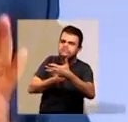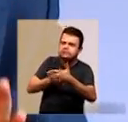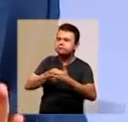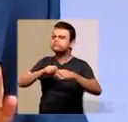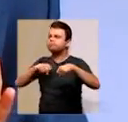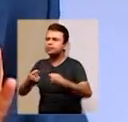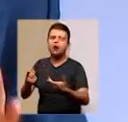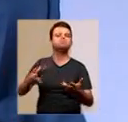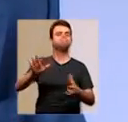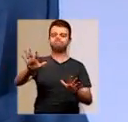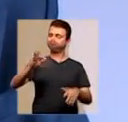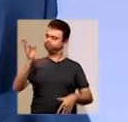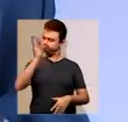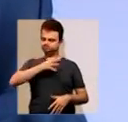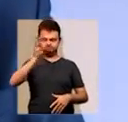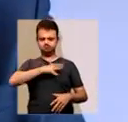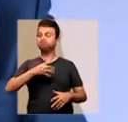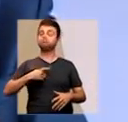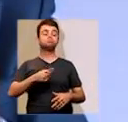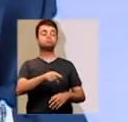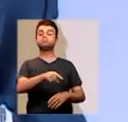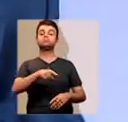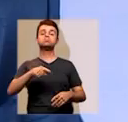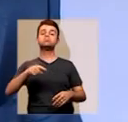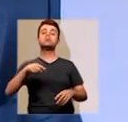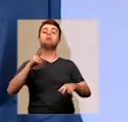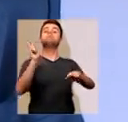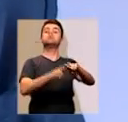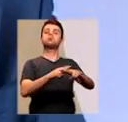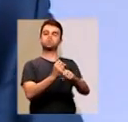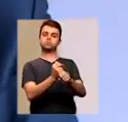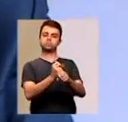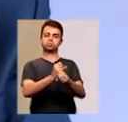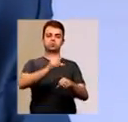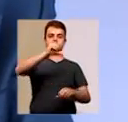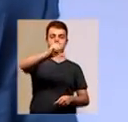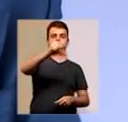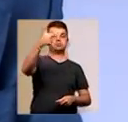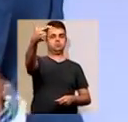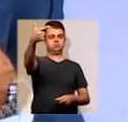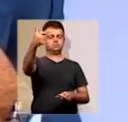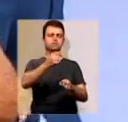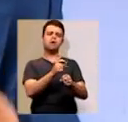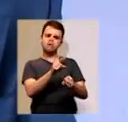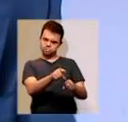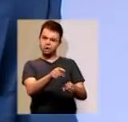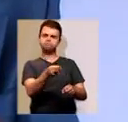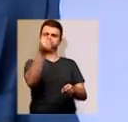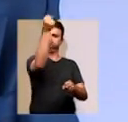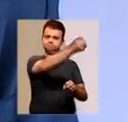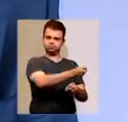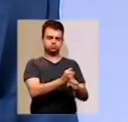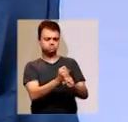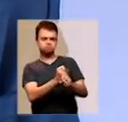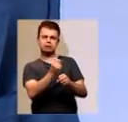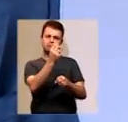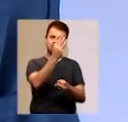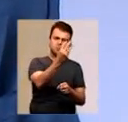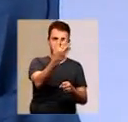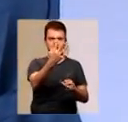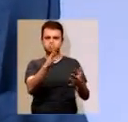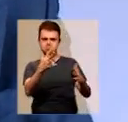foi mantida a pena. 92 anos e meio. A pessoa está presa já há algum tempo, há 3 ou 4